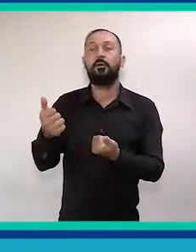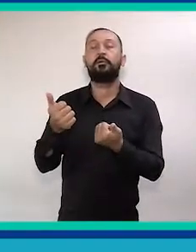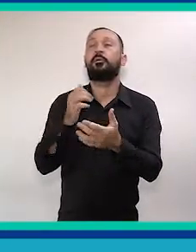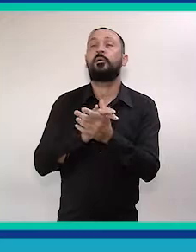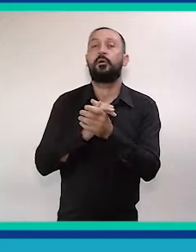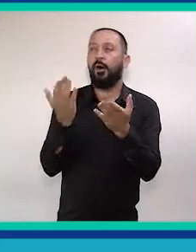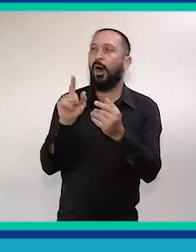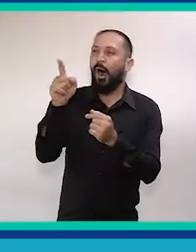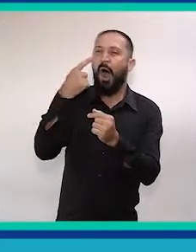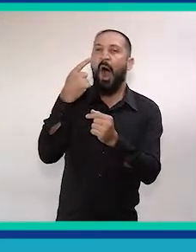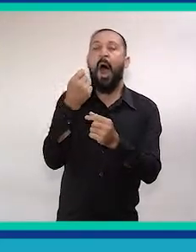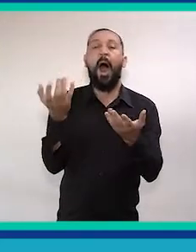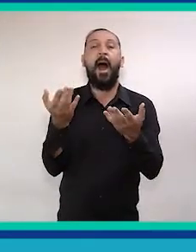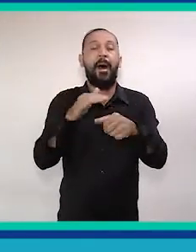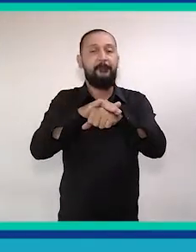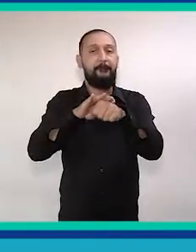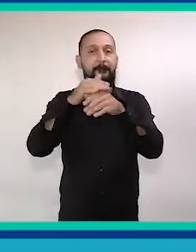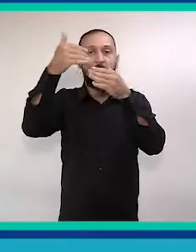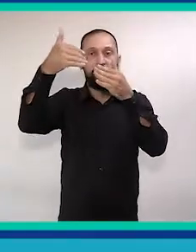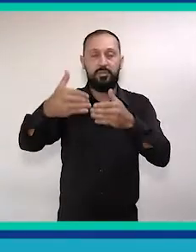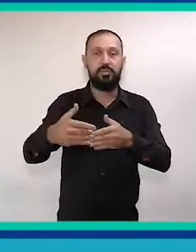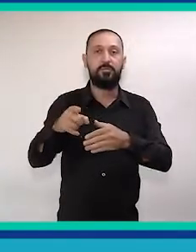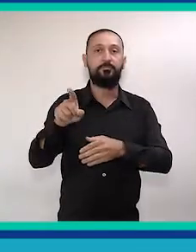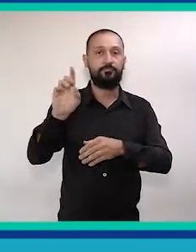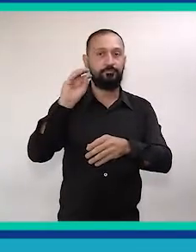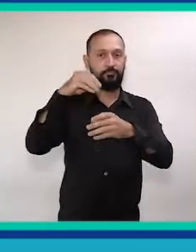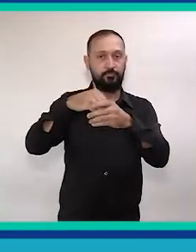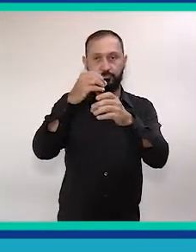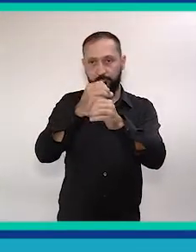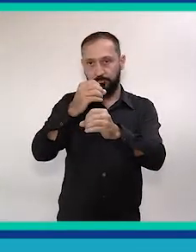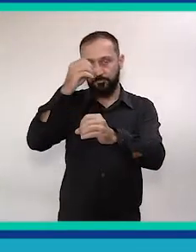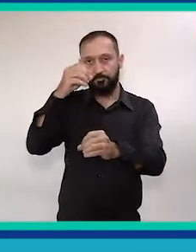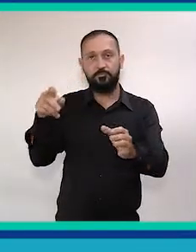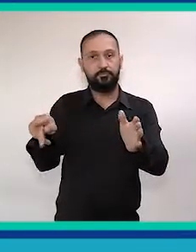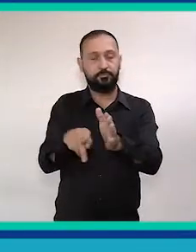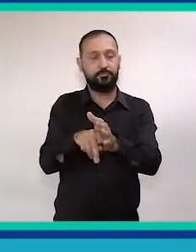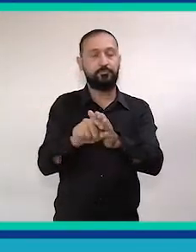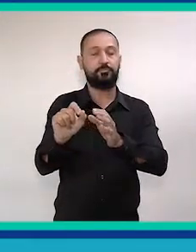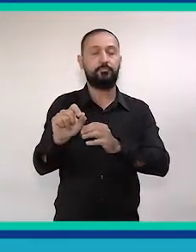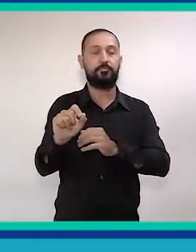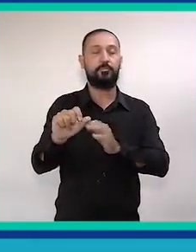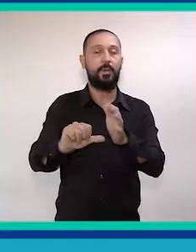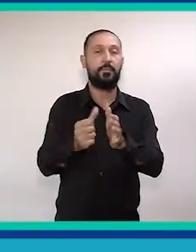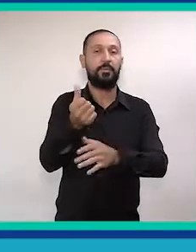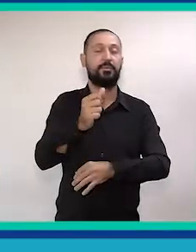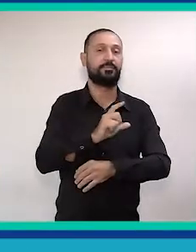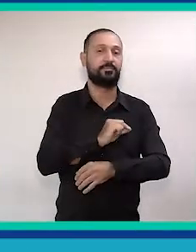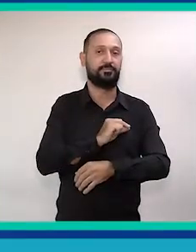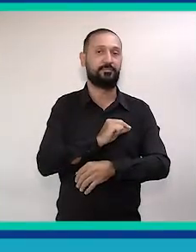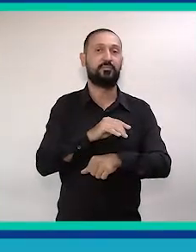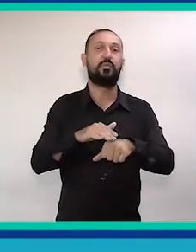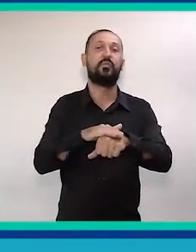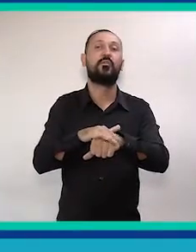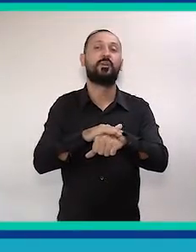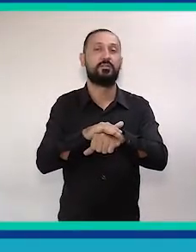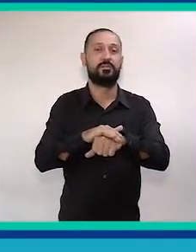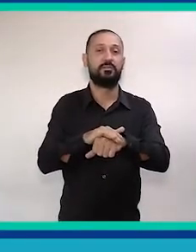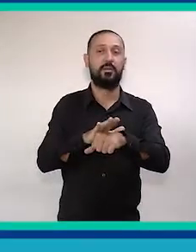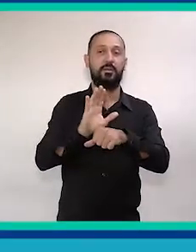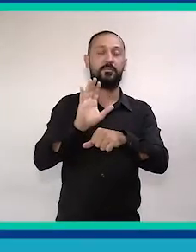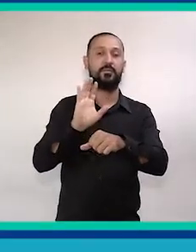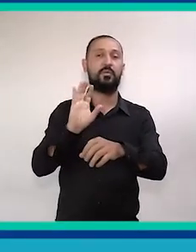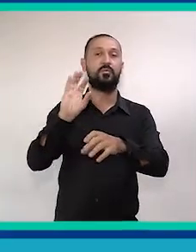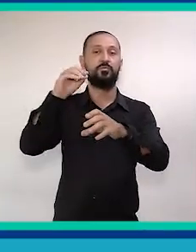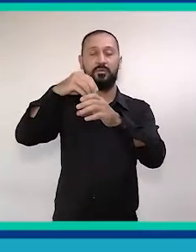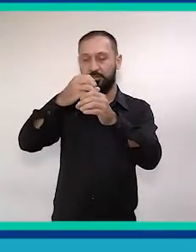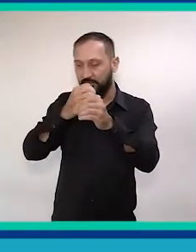peçonhentos. Legal. Você que hoje está falando com a gente direto do laboratório aí da universidade, acho que é a primeira vez que a gente